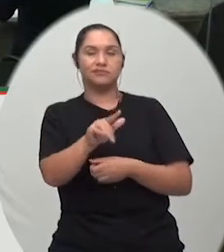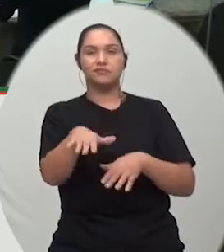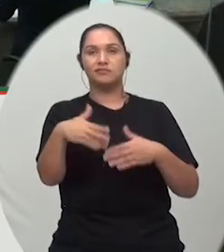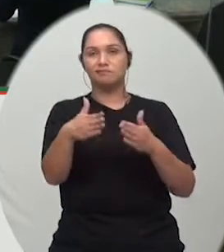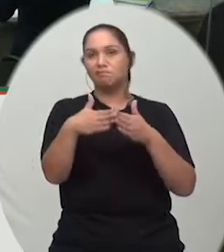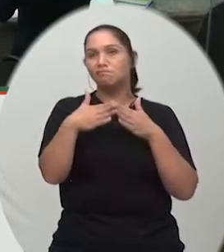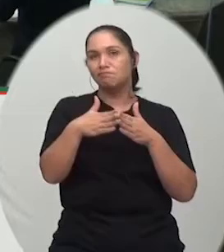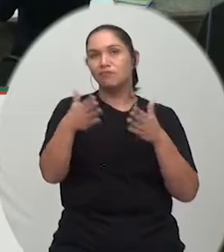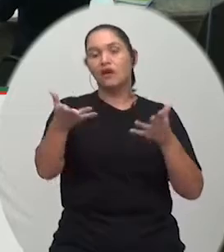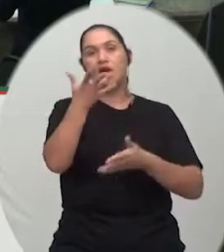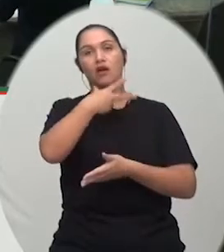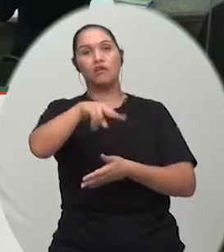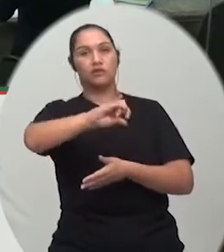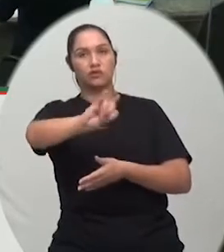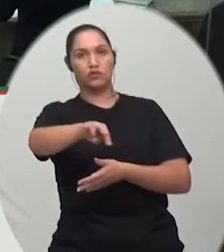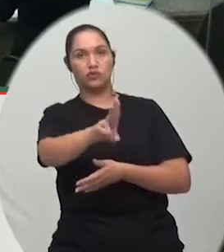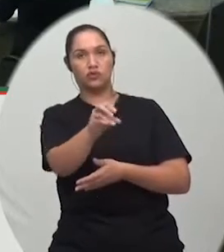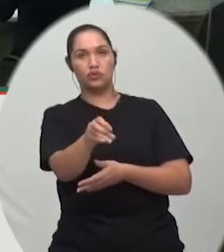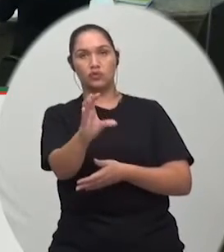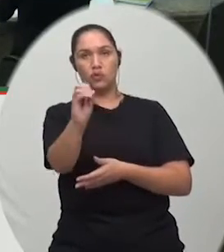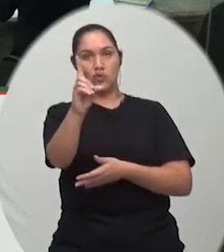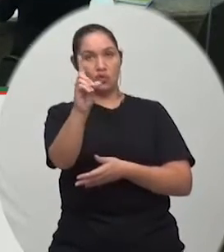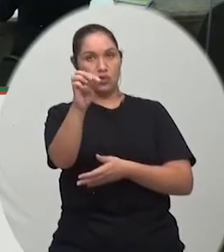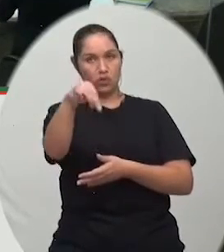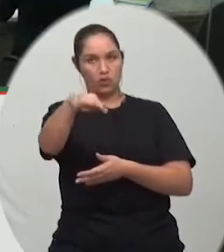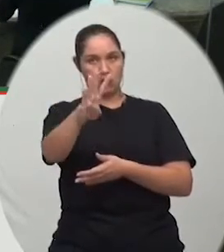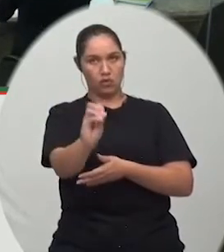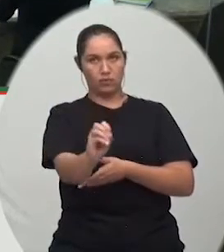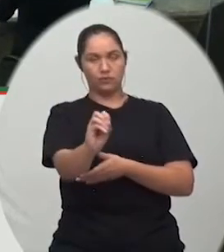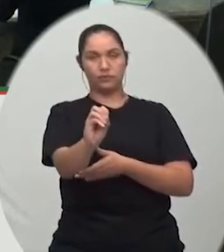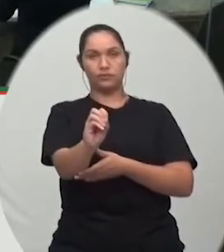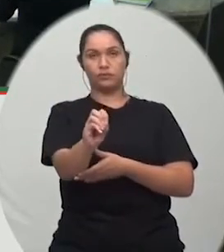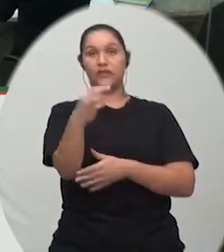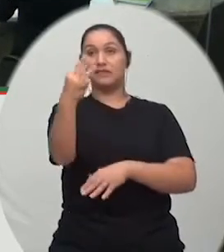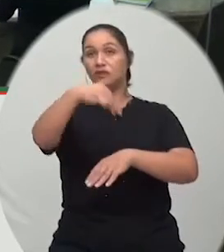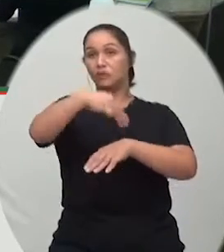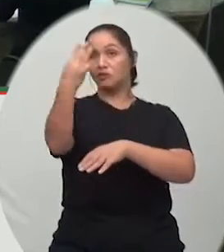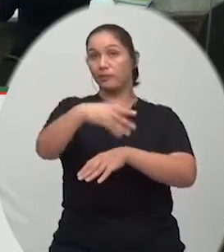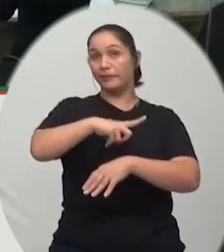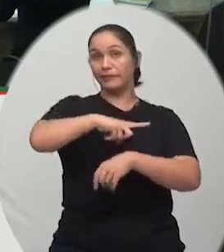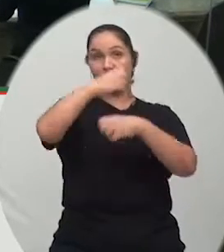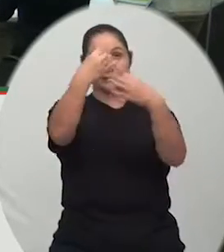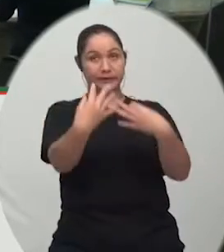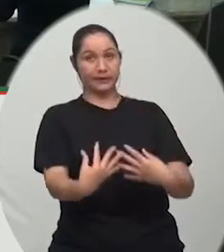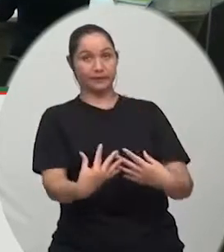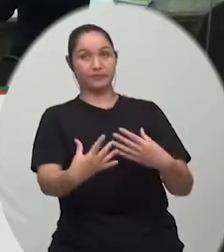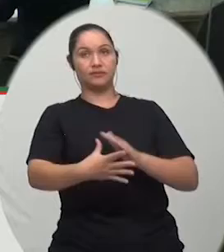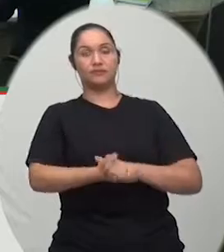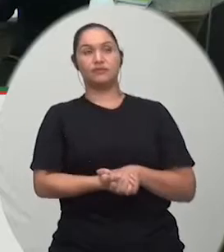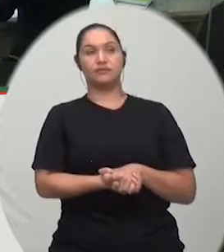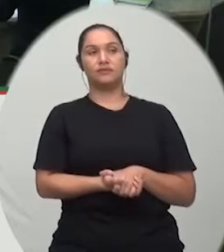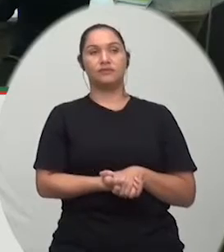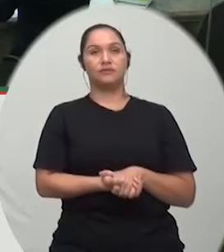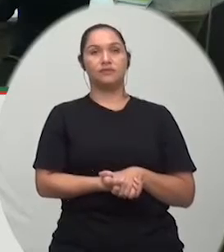Com a palavra o vereador Júlio Colombo. Vossa Excelência dispõe de 3 minutos e 30.